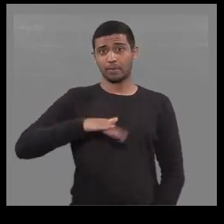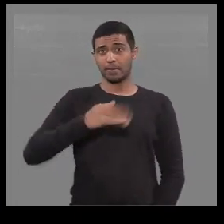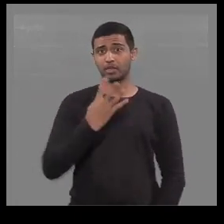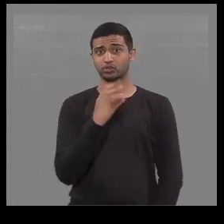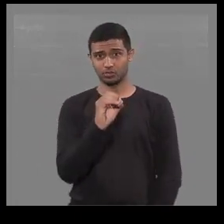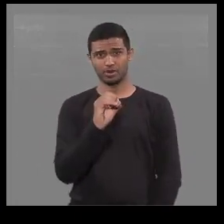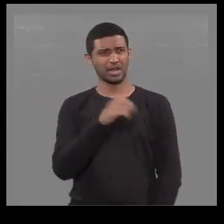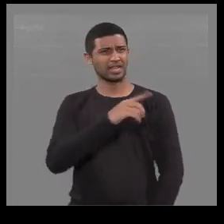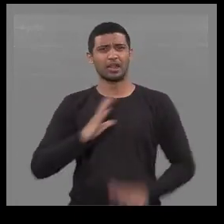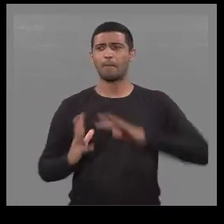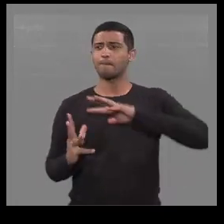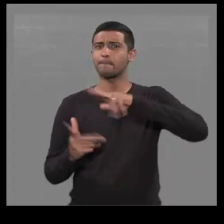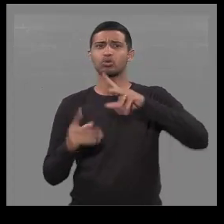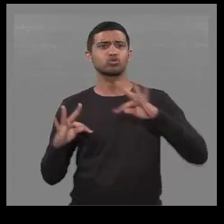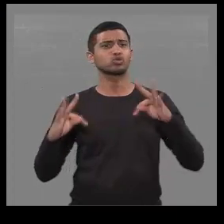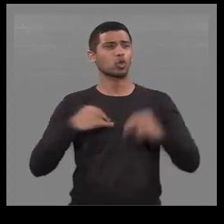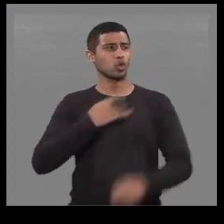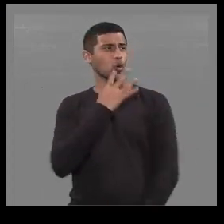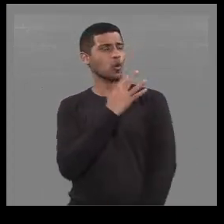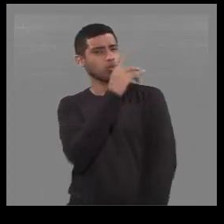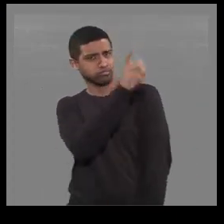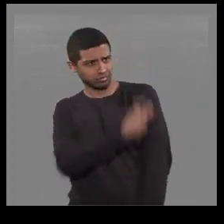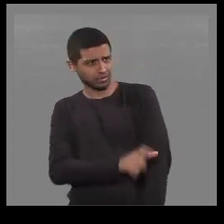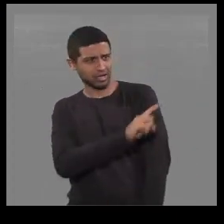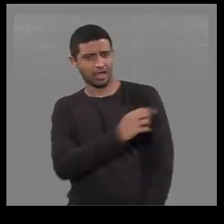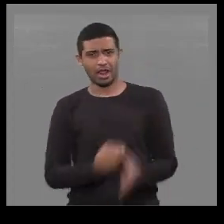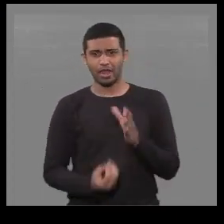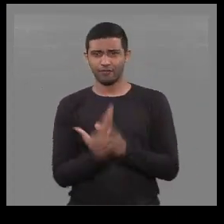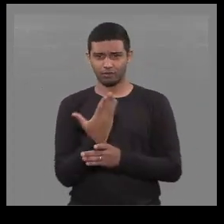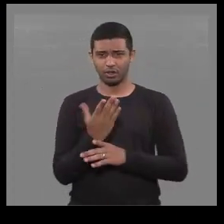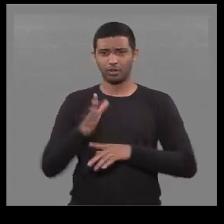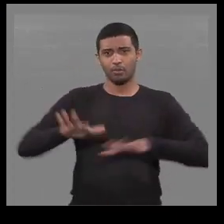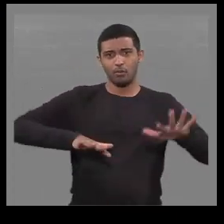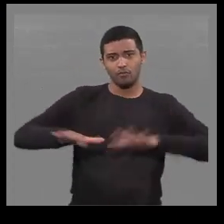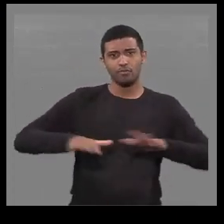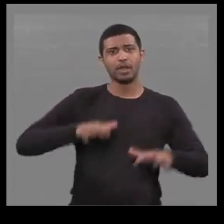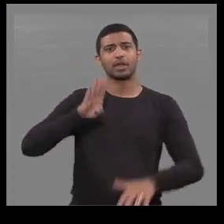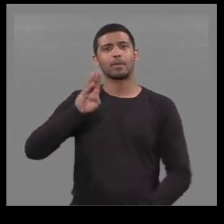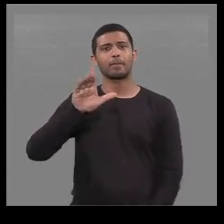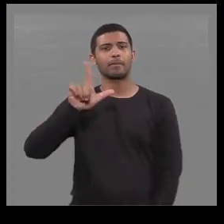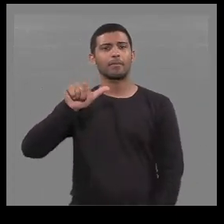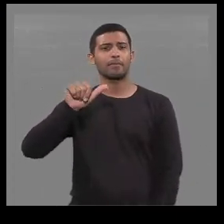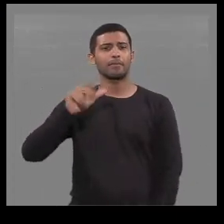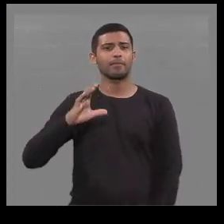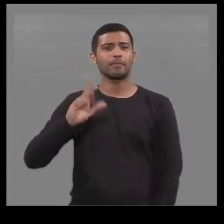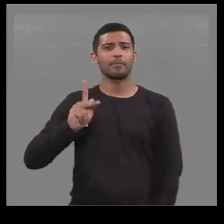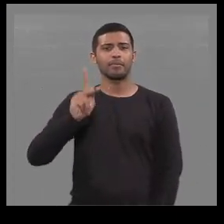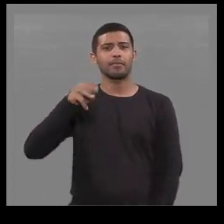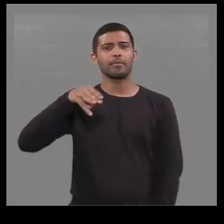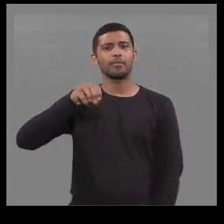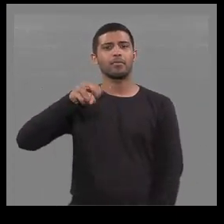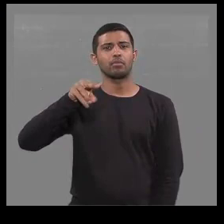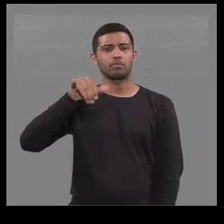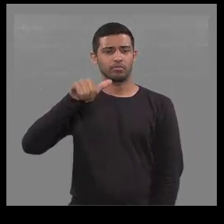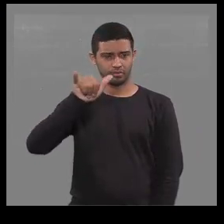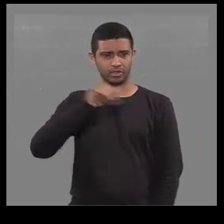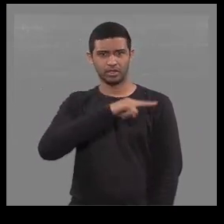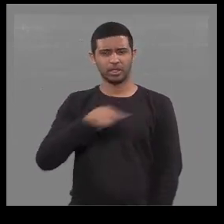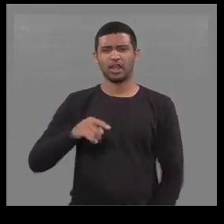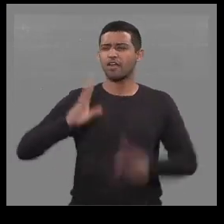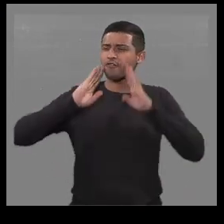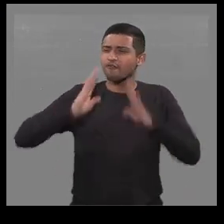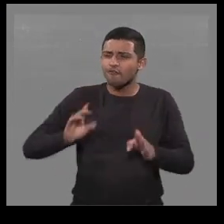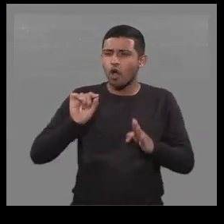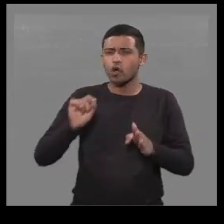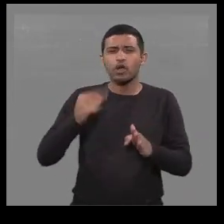anos mais influentes do mundo. É sócia fundadora do movimento Black Money, que visa estimular o